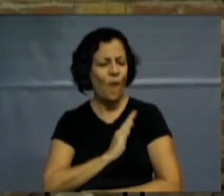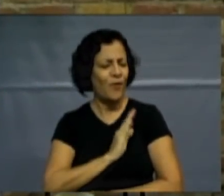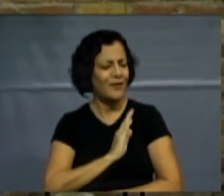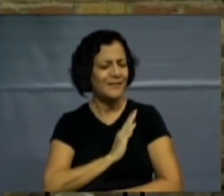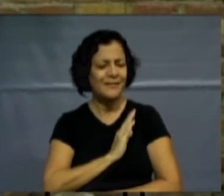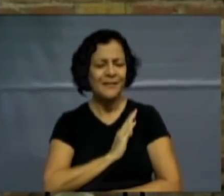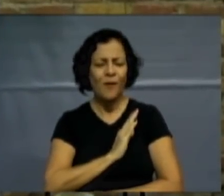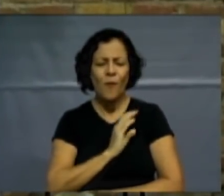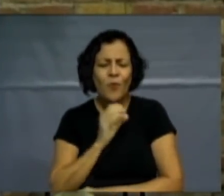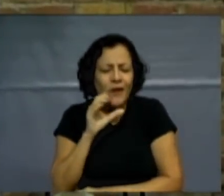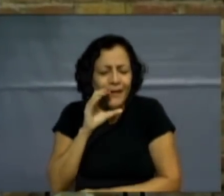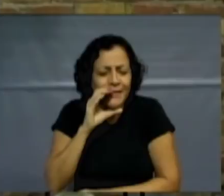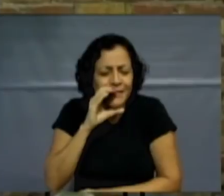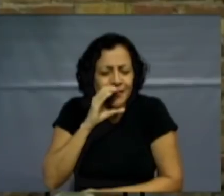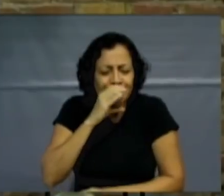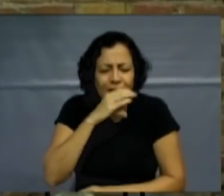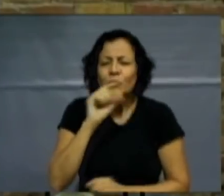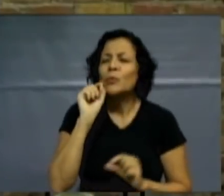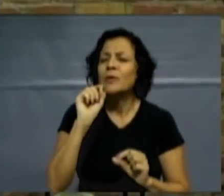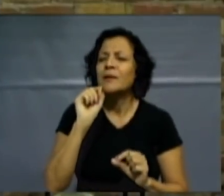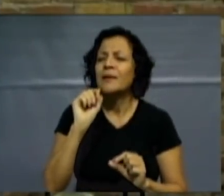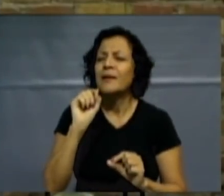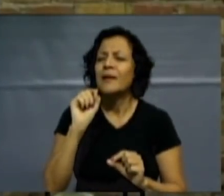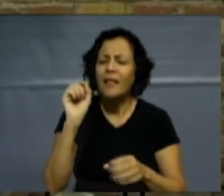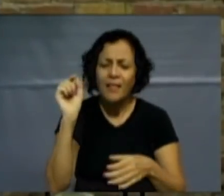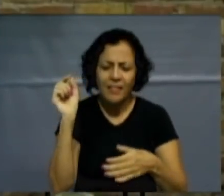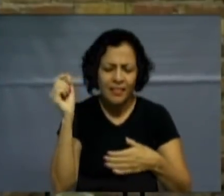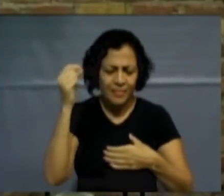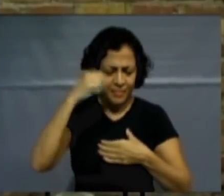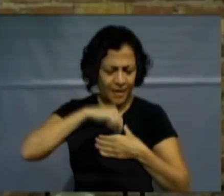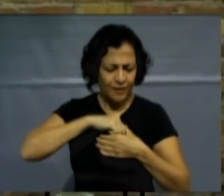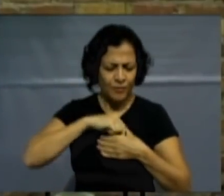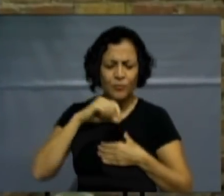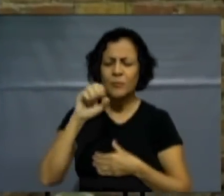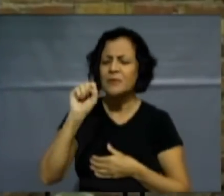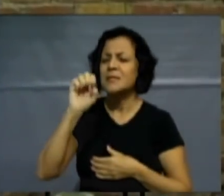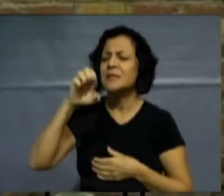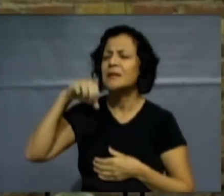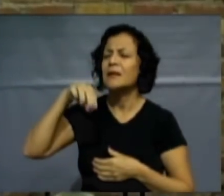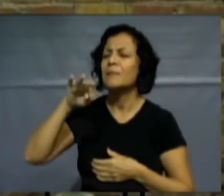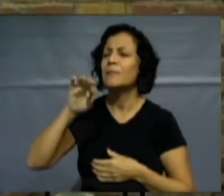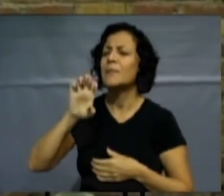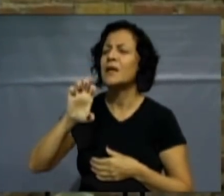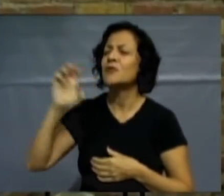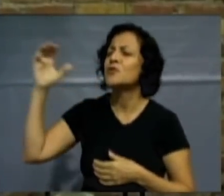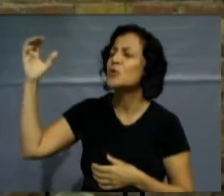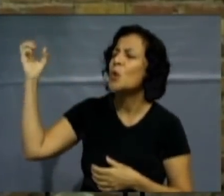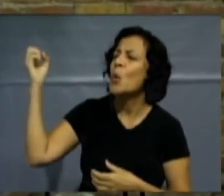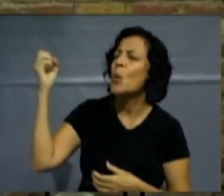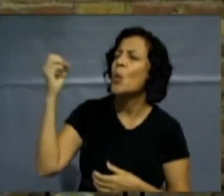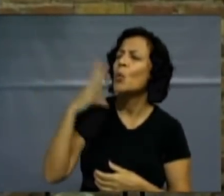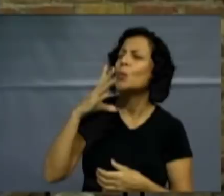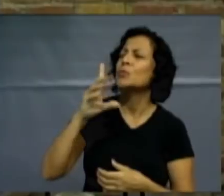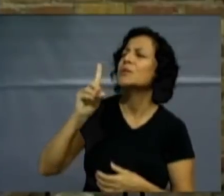aquecendo as sementes de luz que o Criador colocou dentro de nós, como virtudes